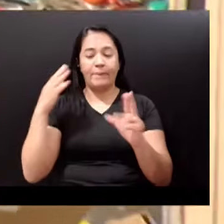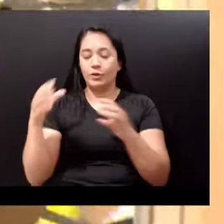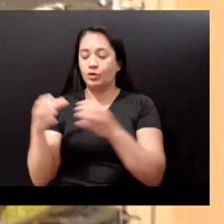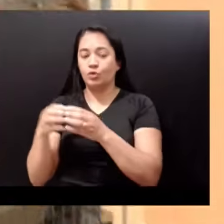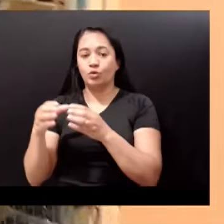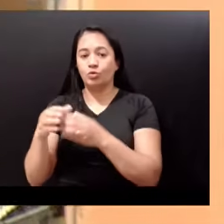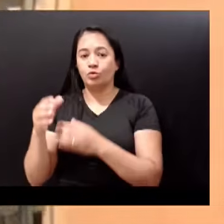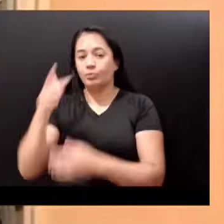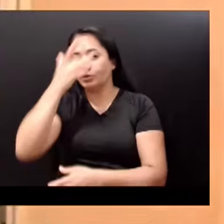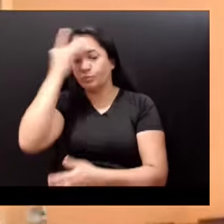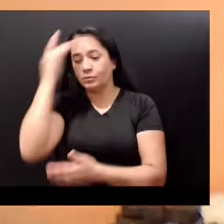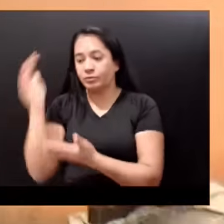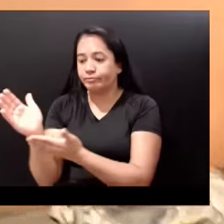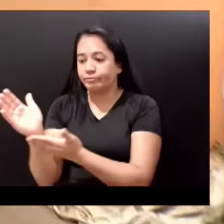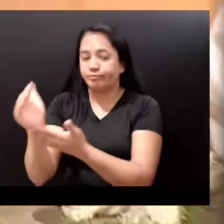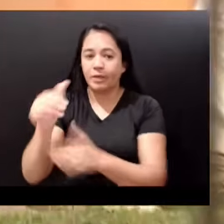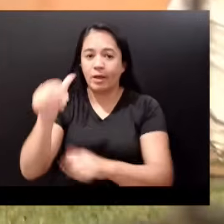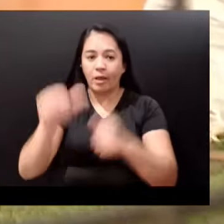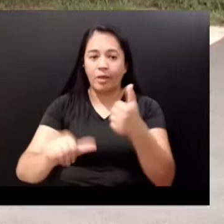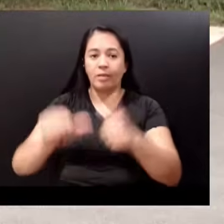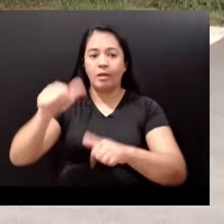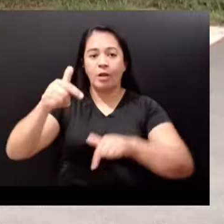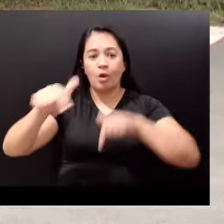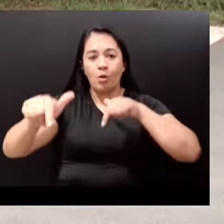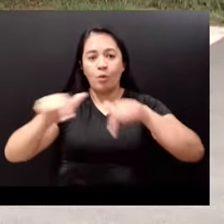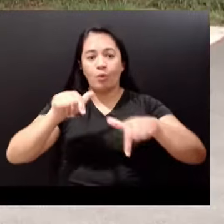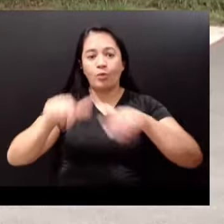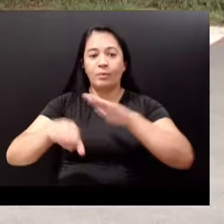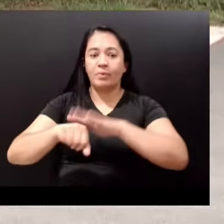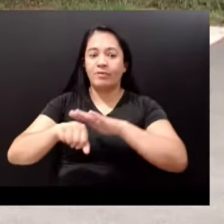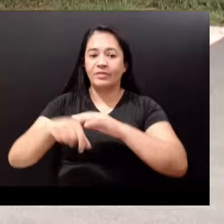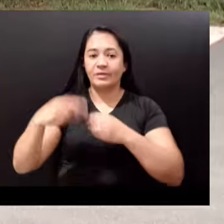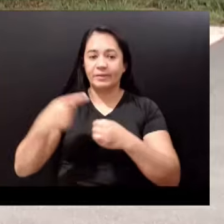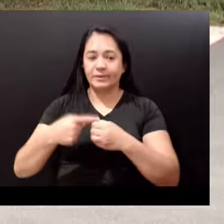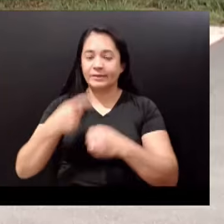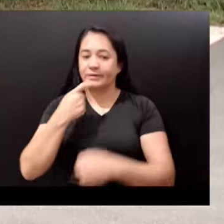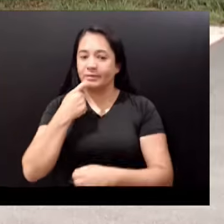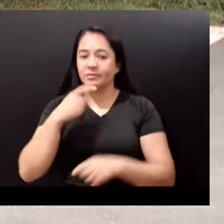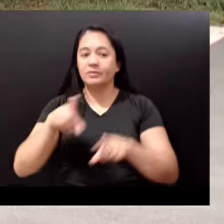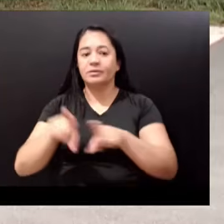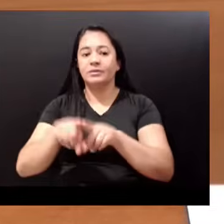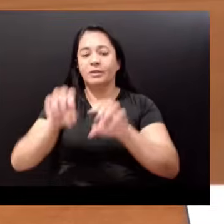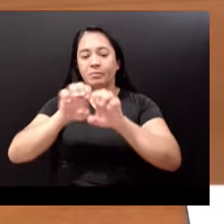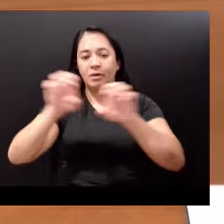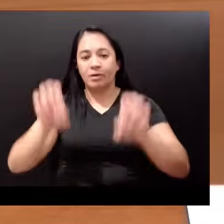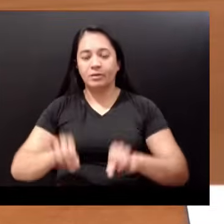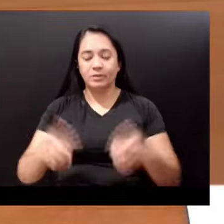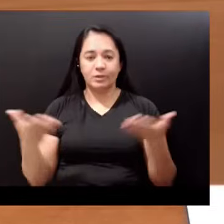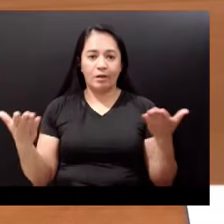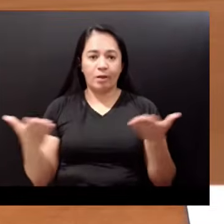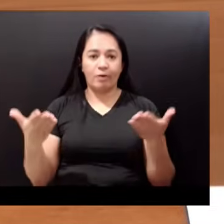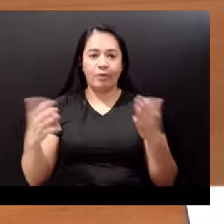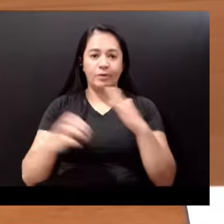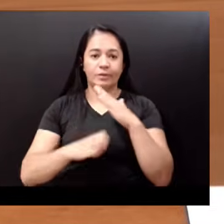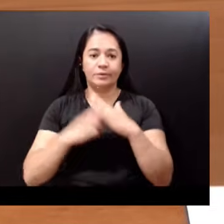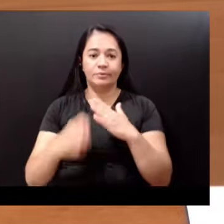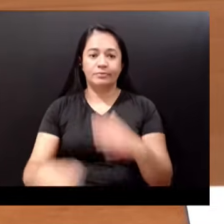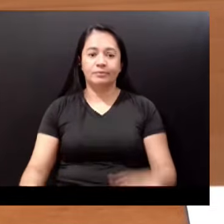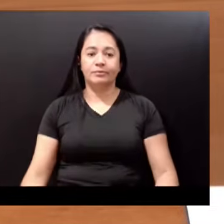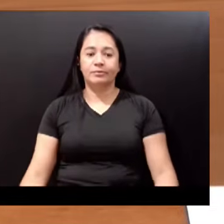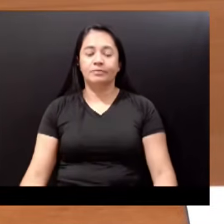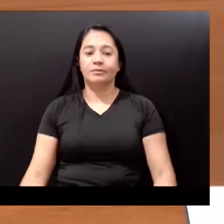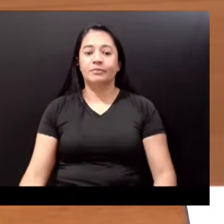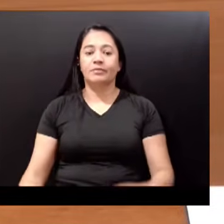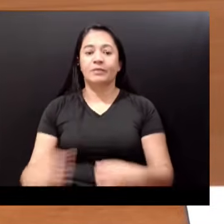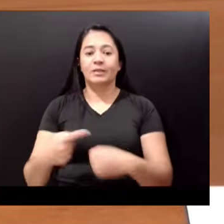análise sobre o trabalho que é realizado na cidade e a estrutura atual das empresas. A cidade de Campinas ela